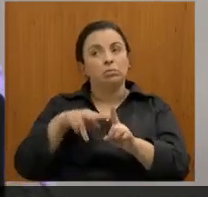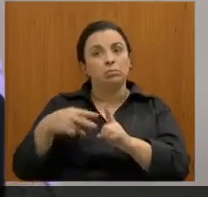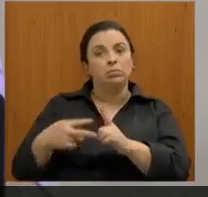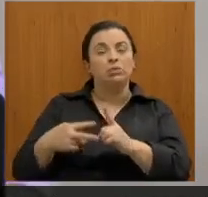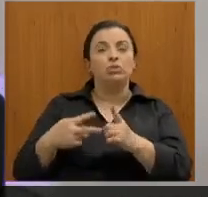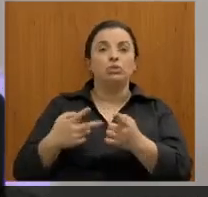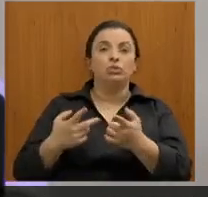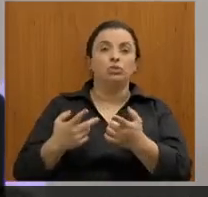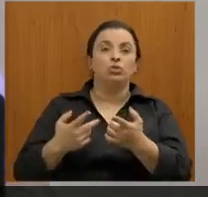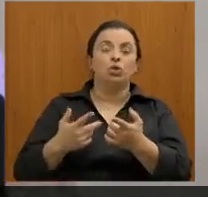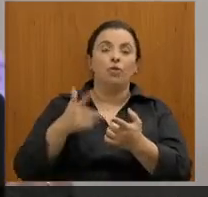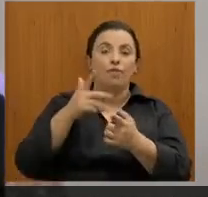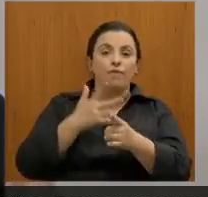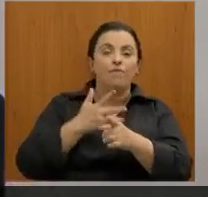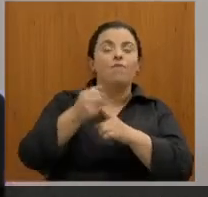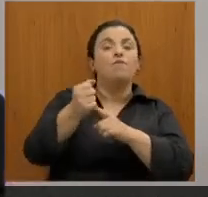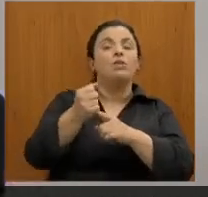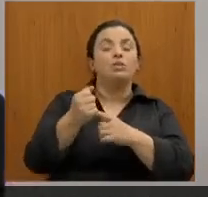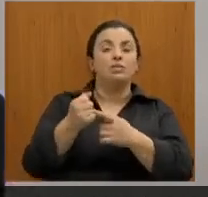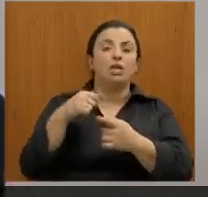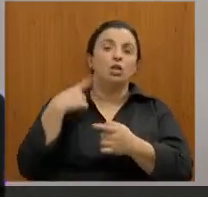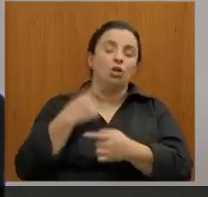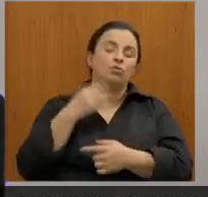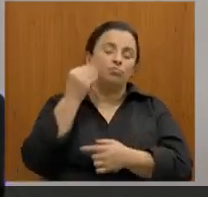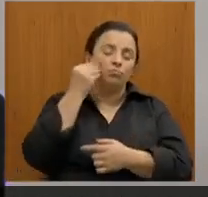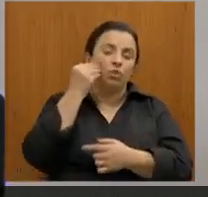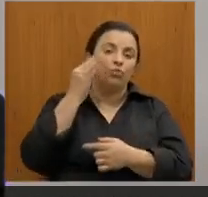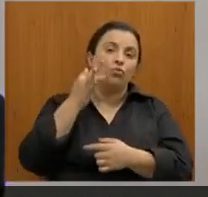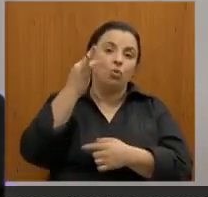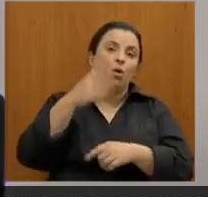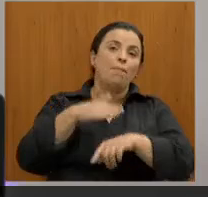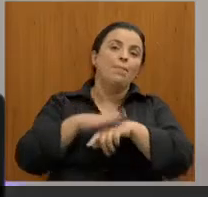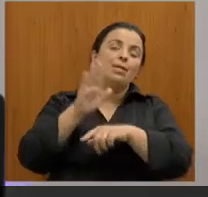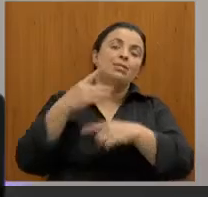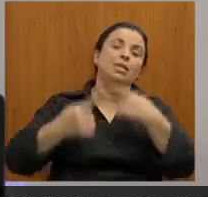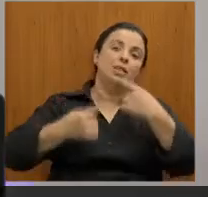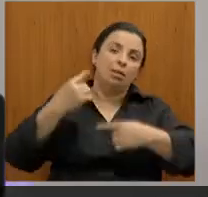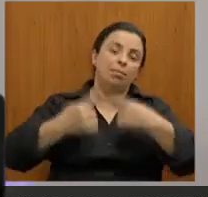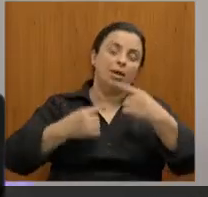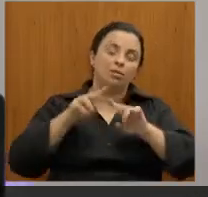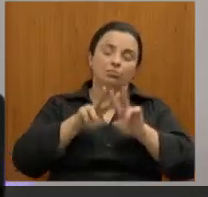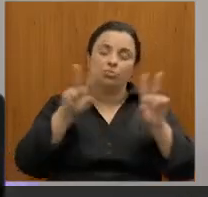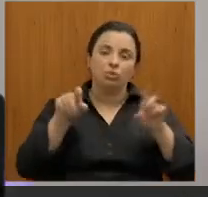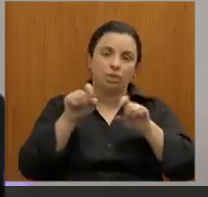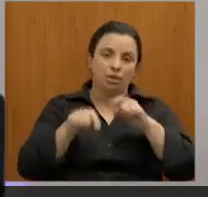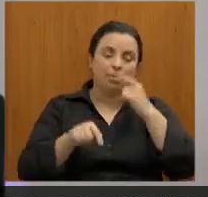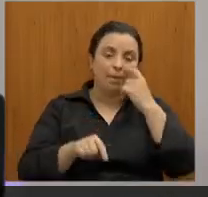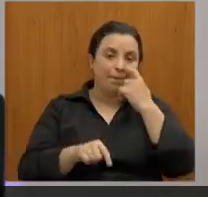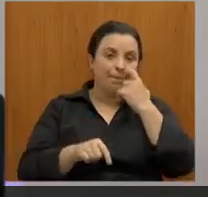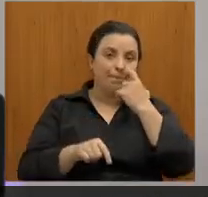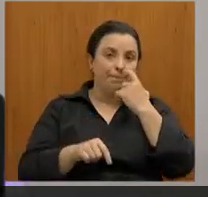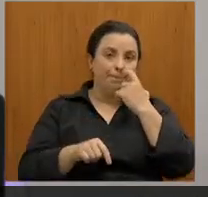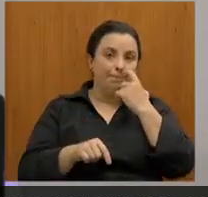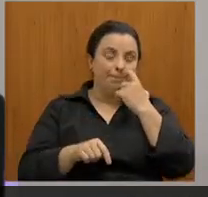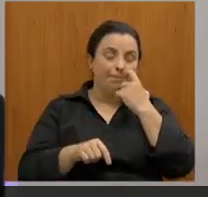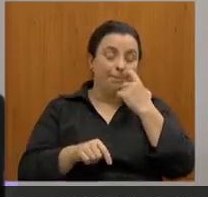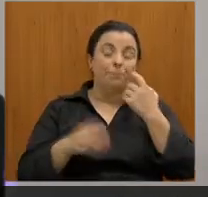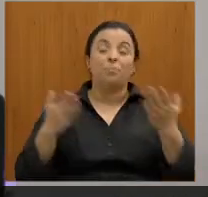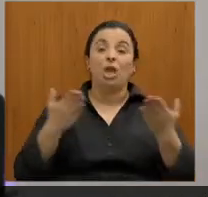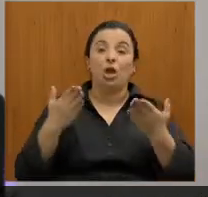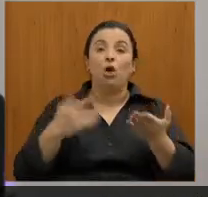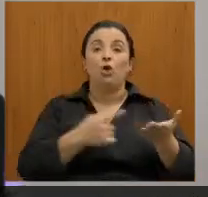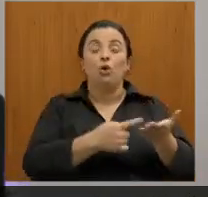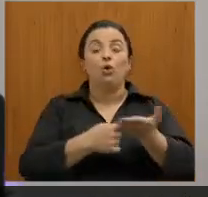superação do feminicídio e teremos oportunidade de aprofundar e mais de base gostaria agora de convidar